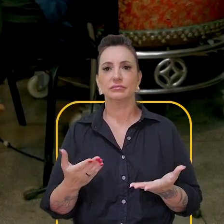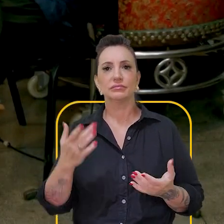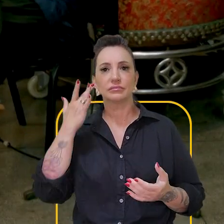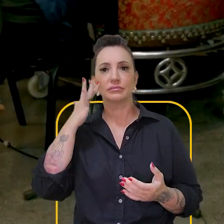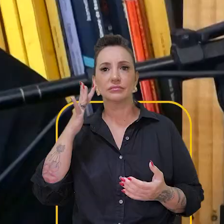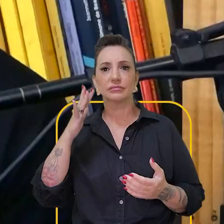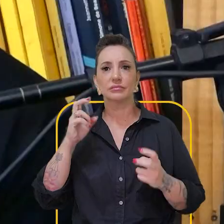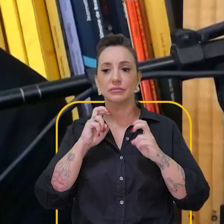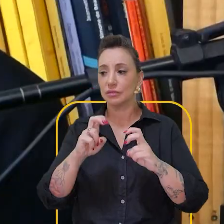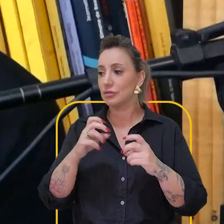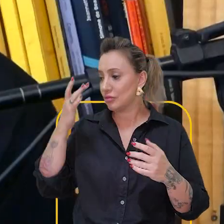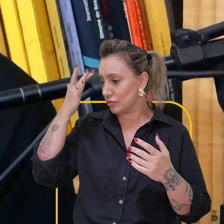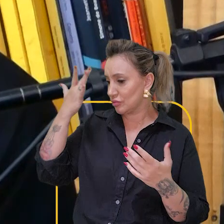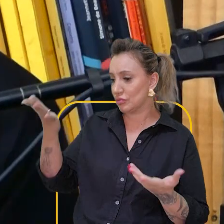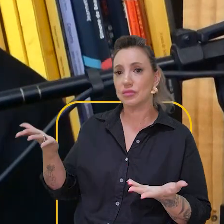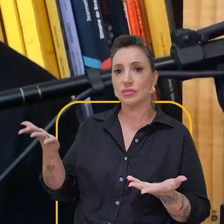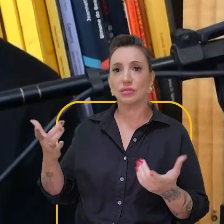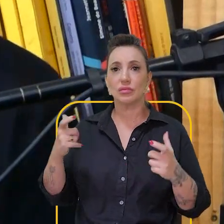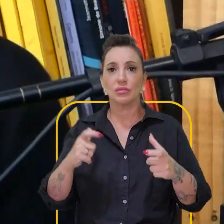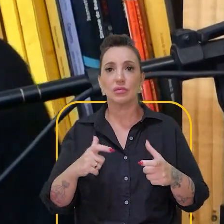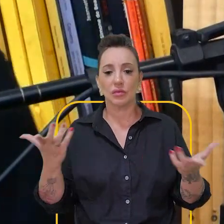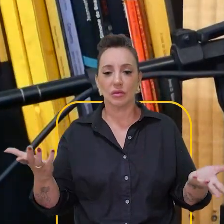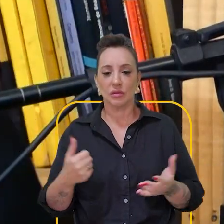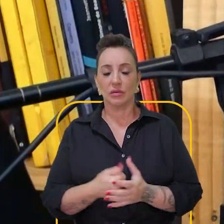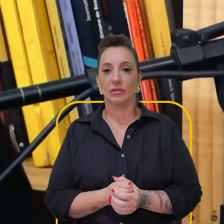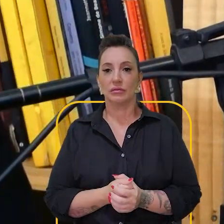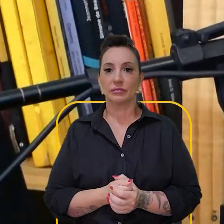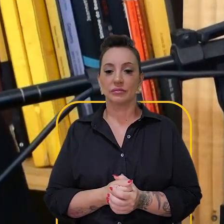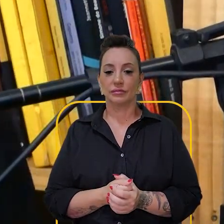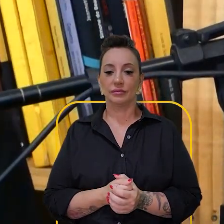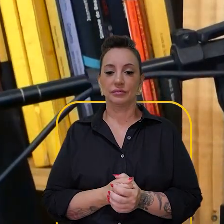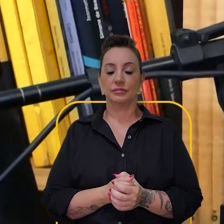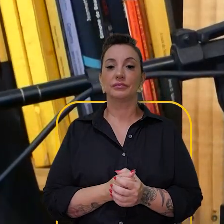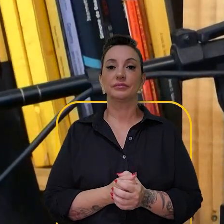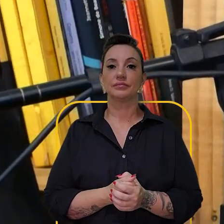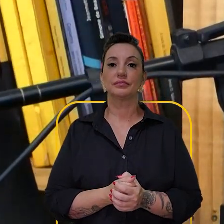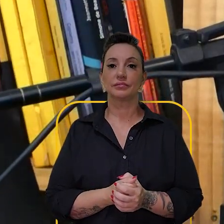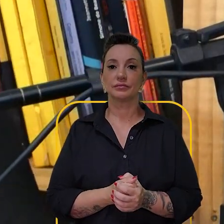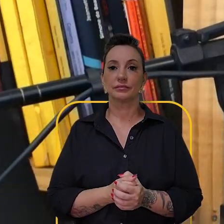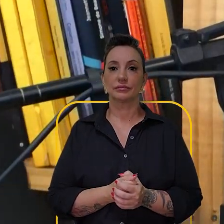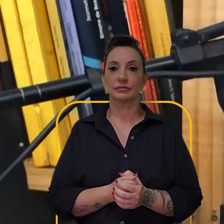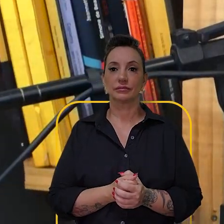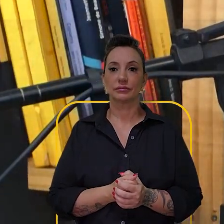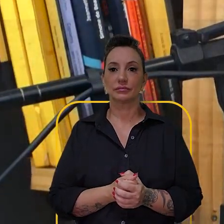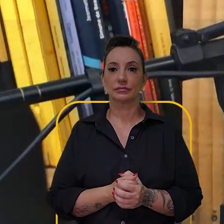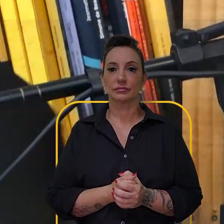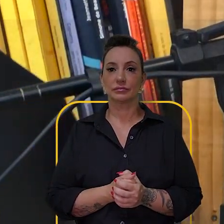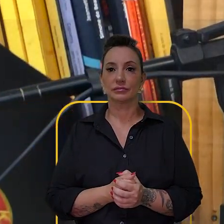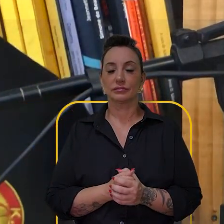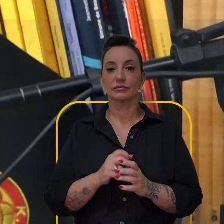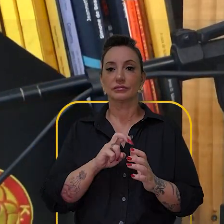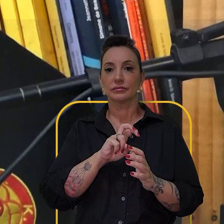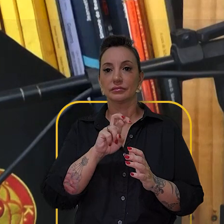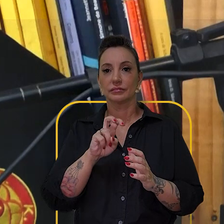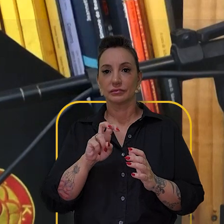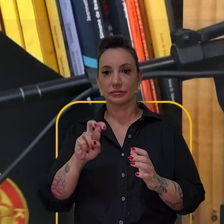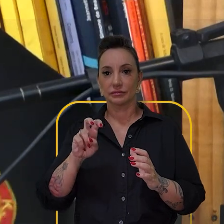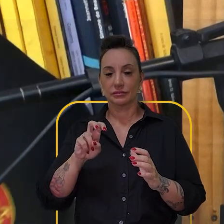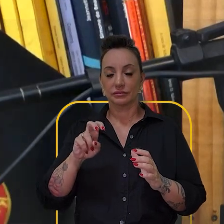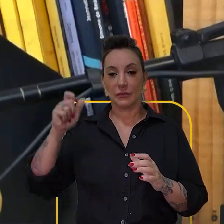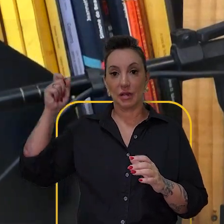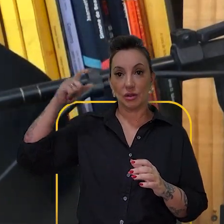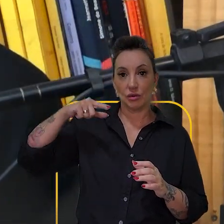eu desço na estação da Luz vou pra direita e pergunto para um guarda aí fala O metrô é ali aí eu volto pra